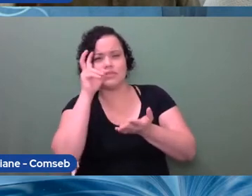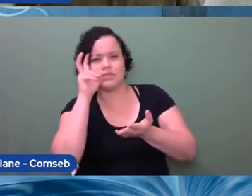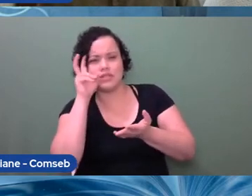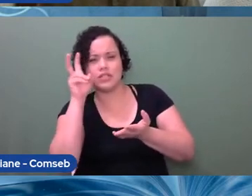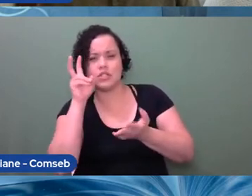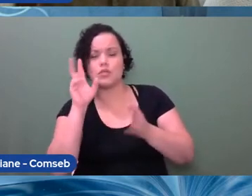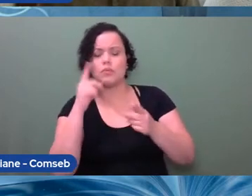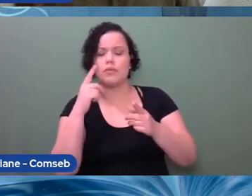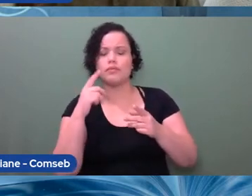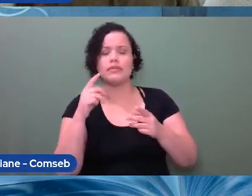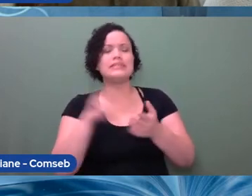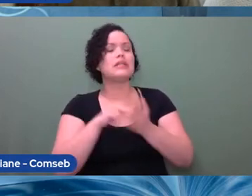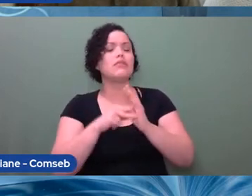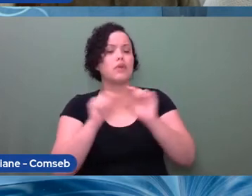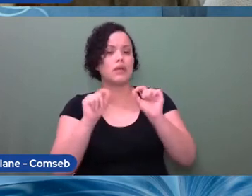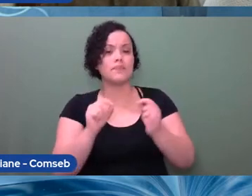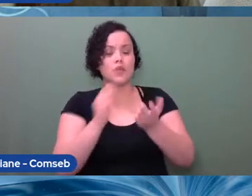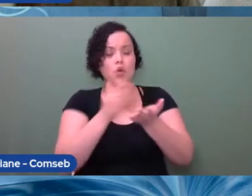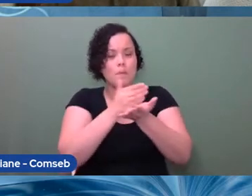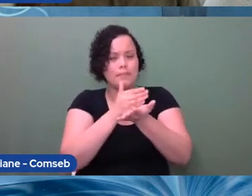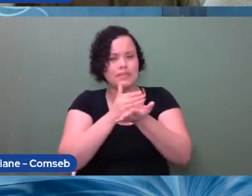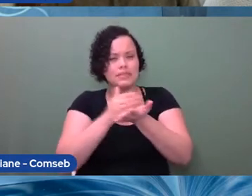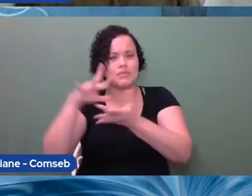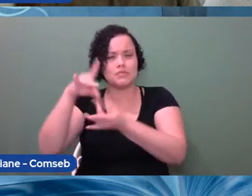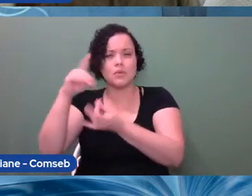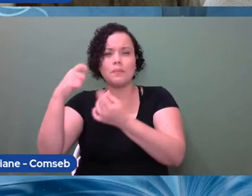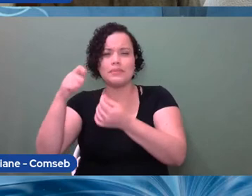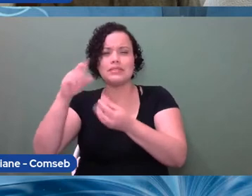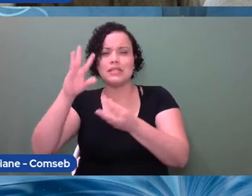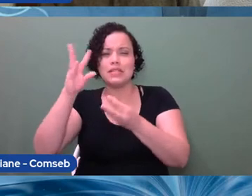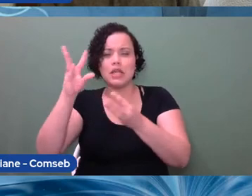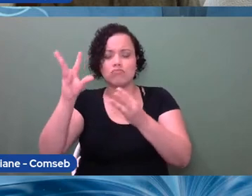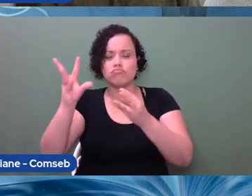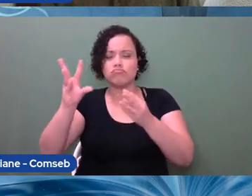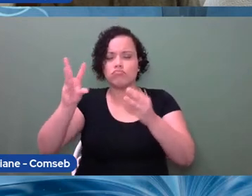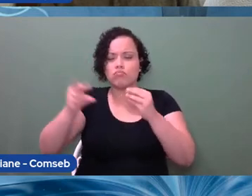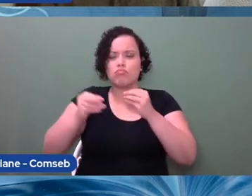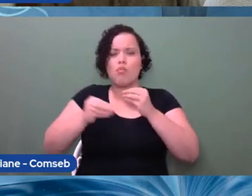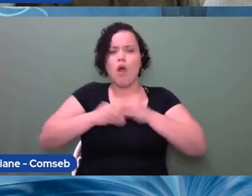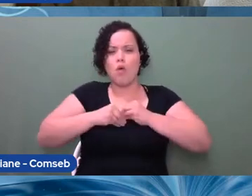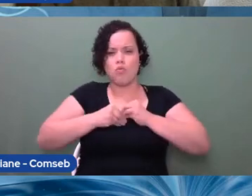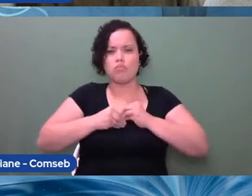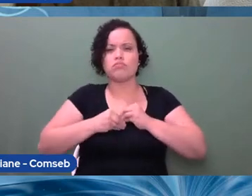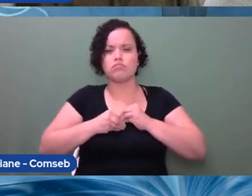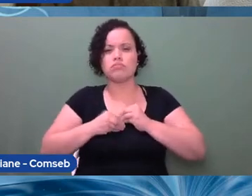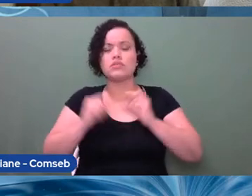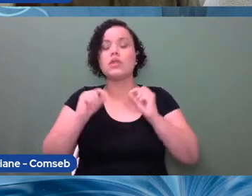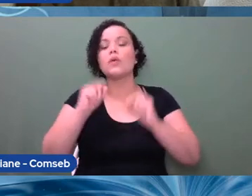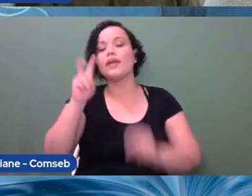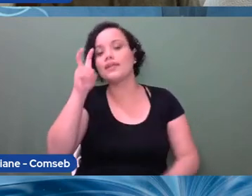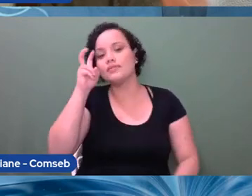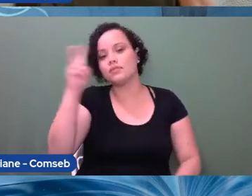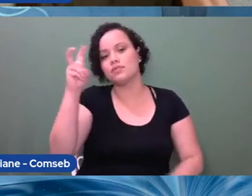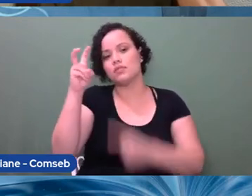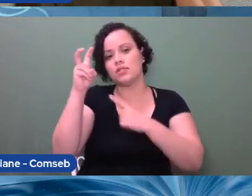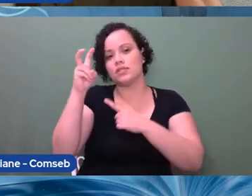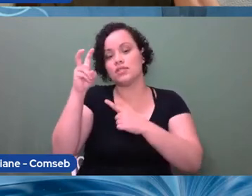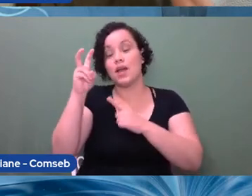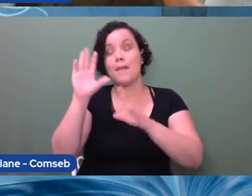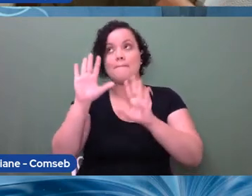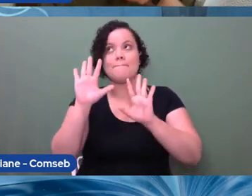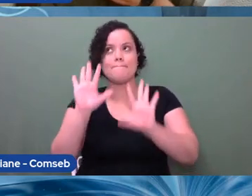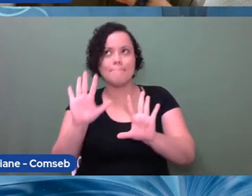o princípio espiritual tem que ter um atributo, não é? O atributo dele é a inteligência, mas a